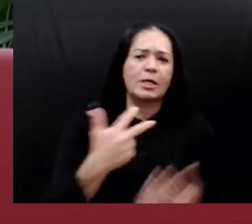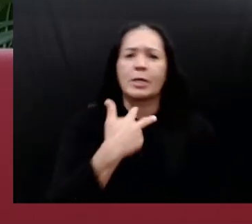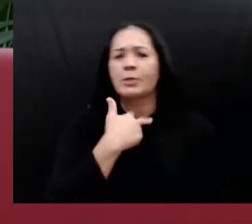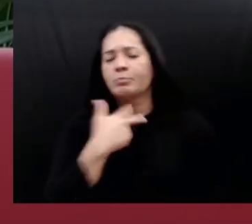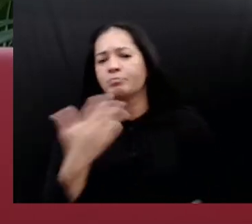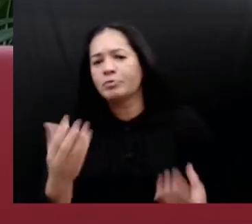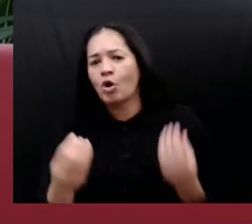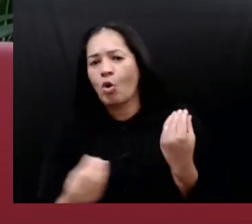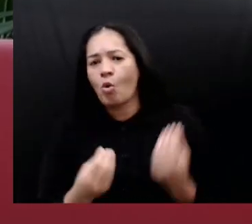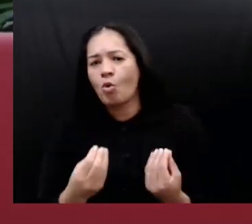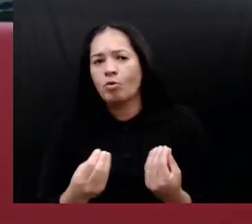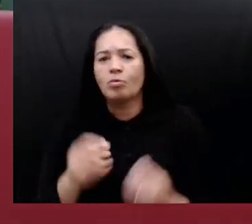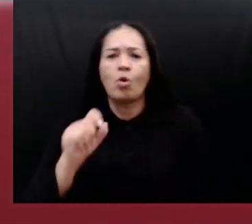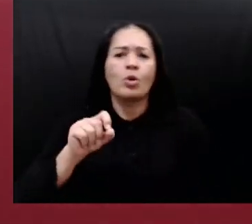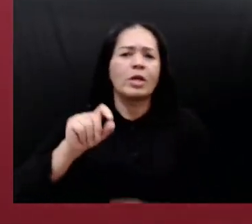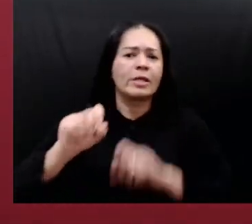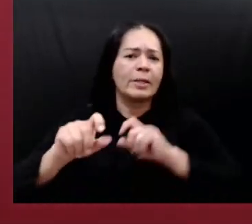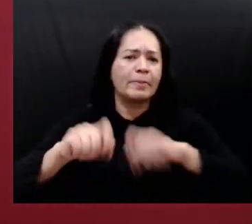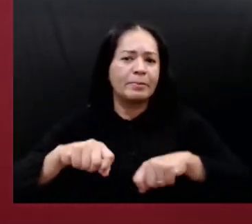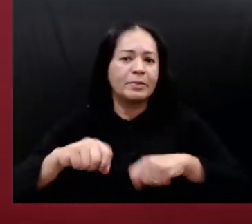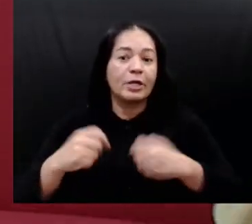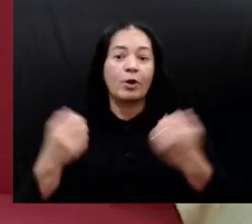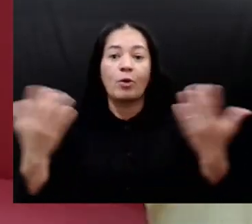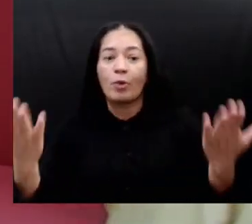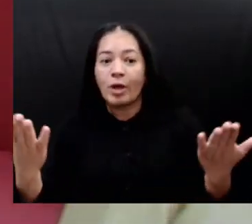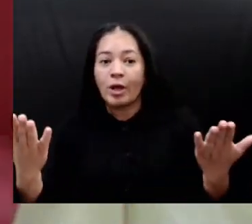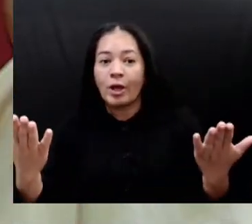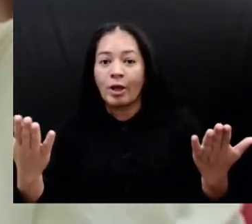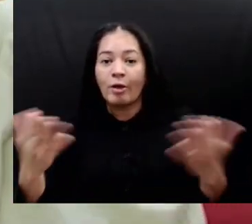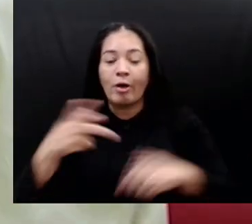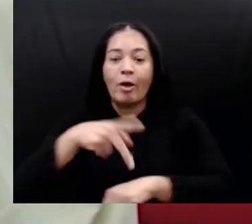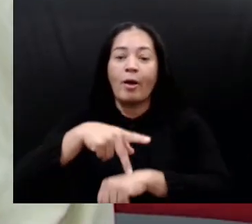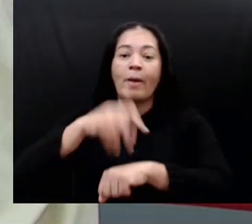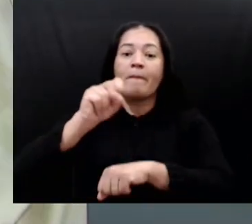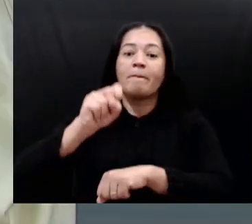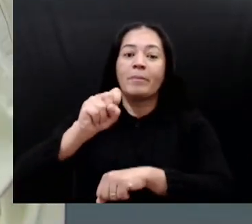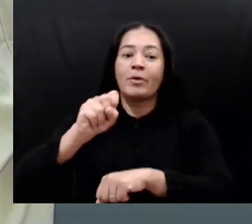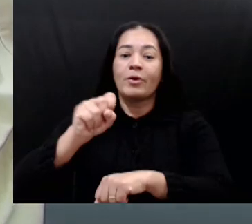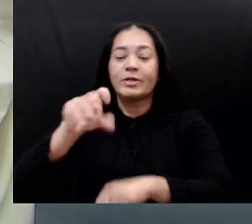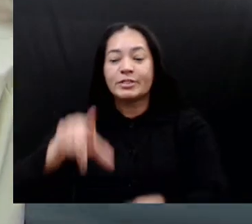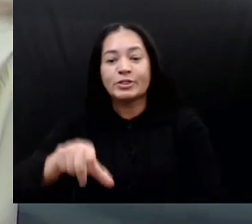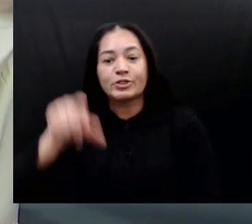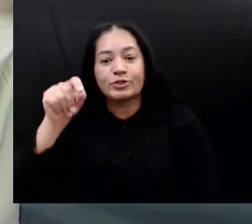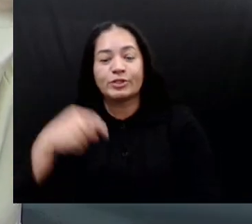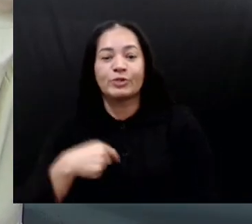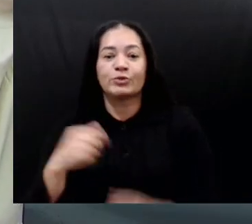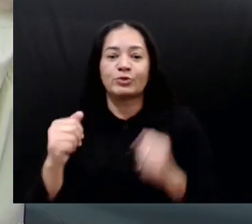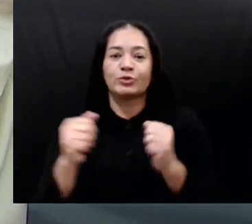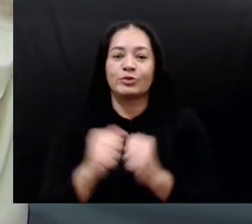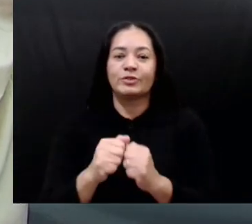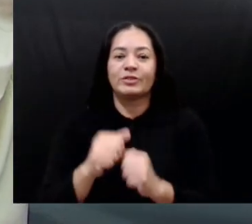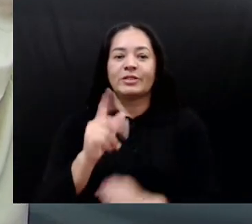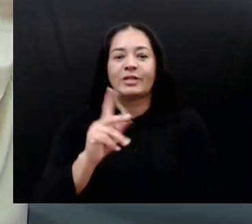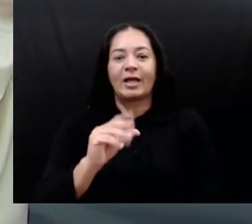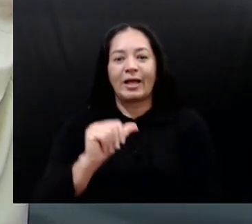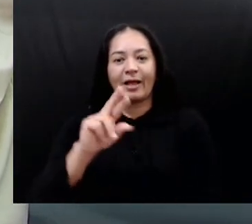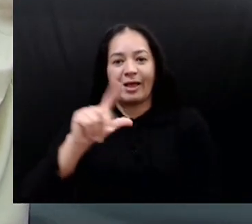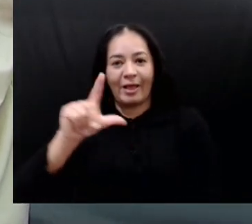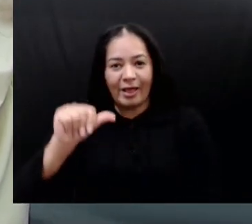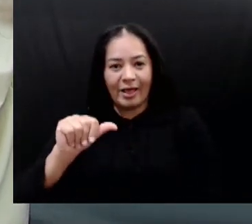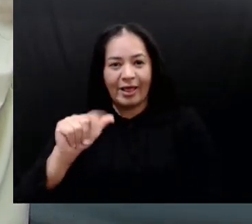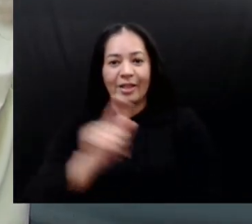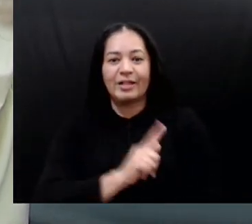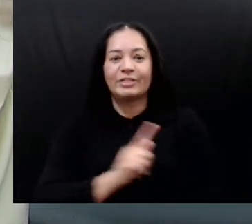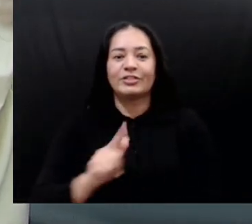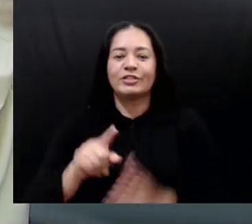pós-graduação escolhida. Estou aqui com a Carla, que é gerente de pesquisa, pós-graduação e extensão da PUC Campinas.